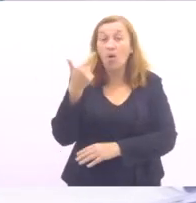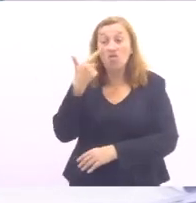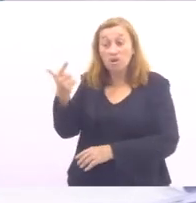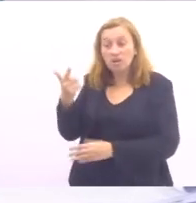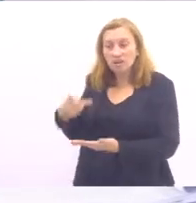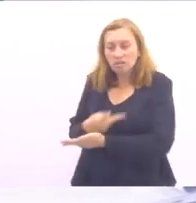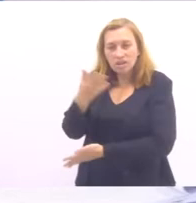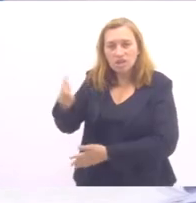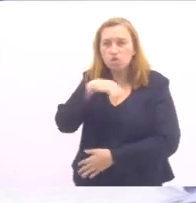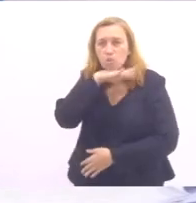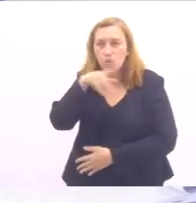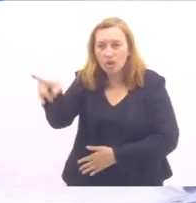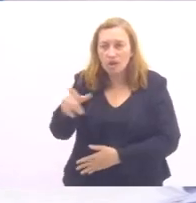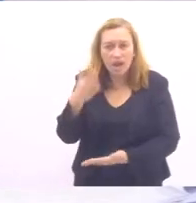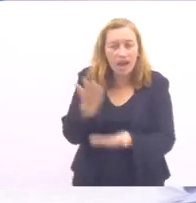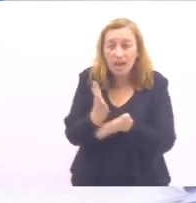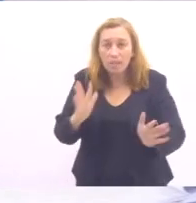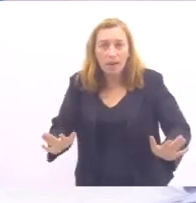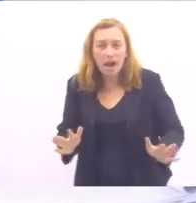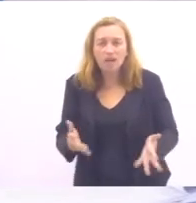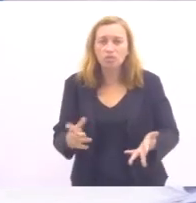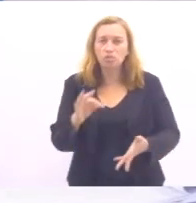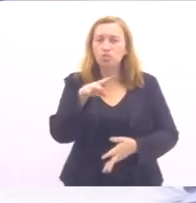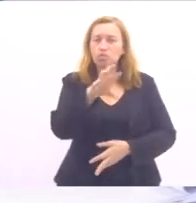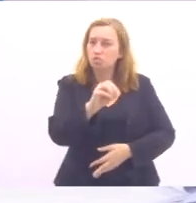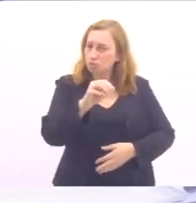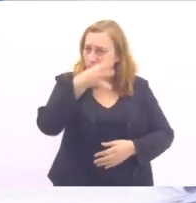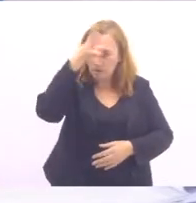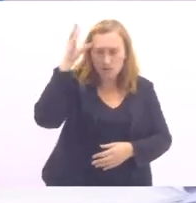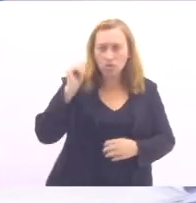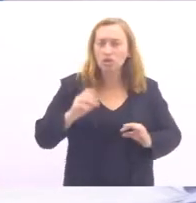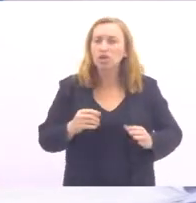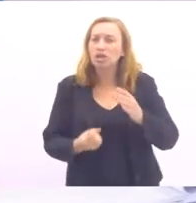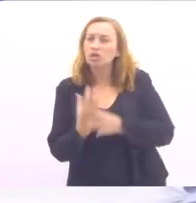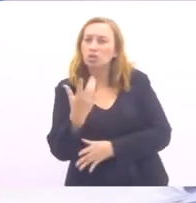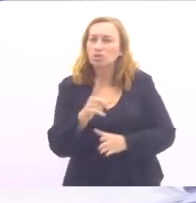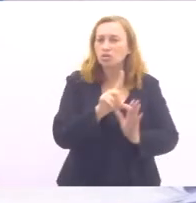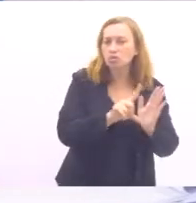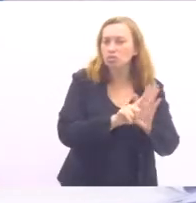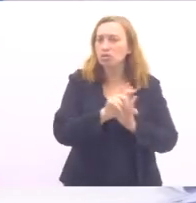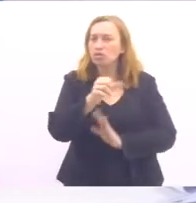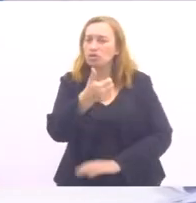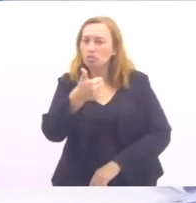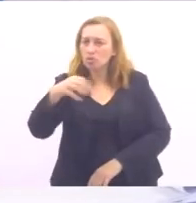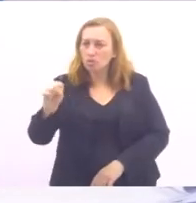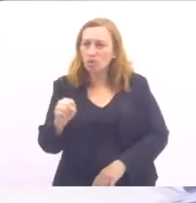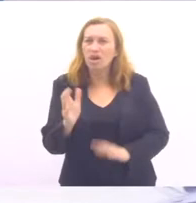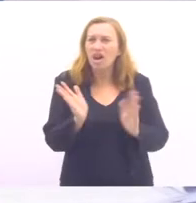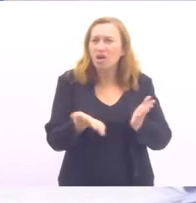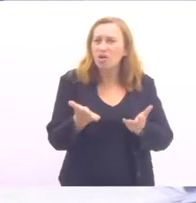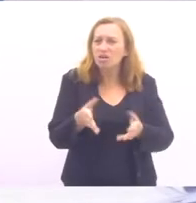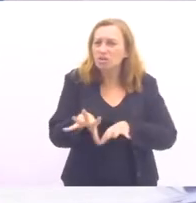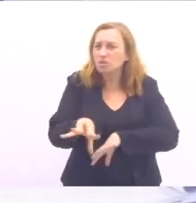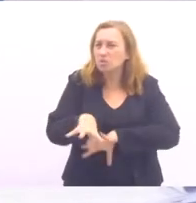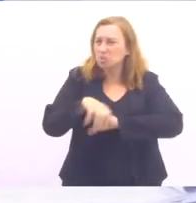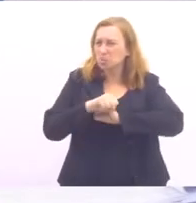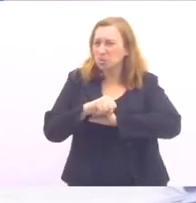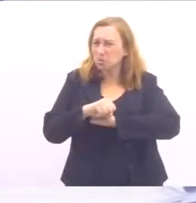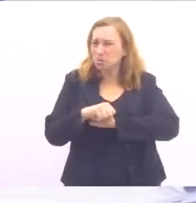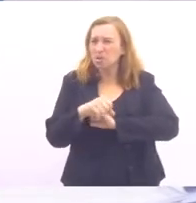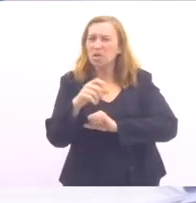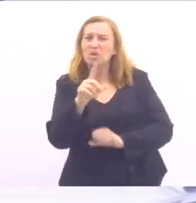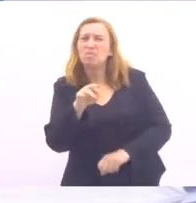fazendo. Acabaram com o Fundo Clima, com o Fundo Amazônia. A gente criou isso tudo em 2008. Agora é só gente contaminada com mercúrio,